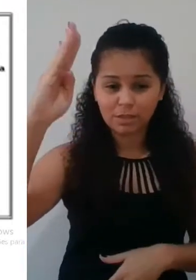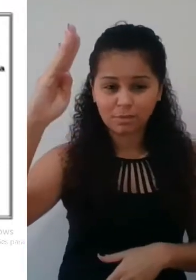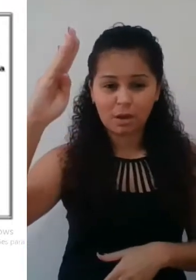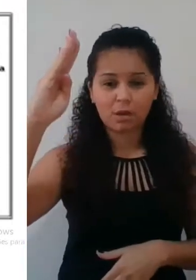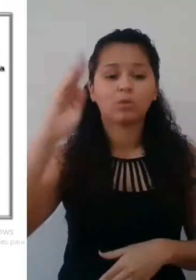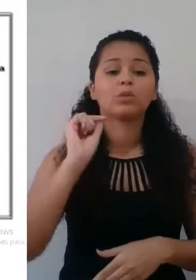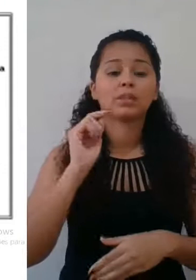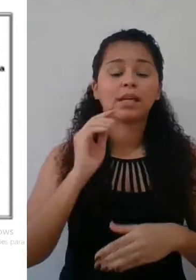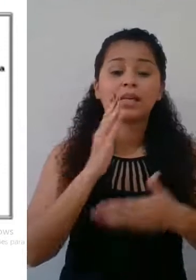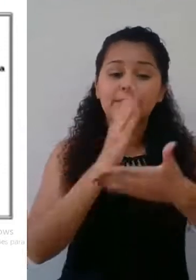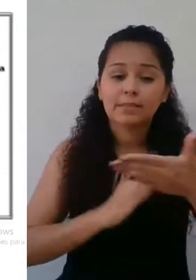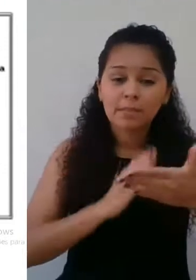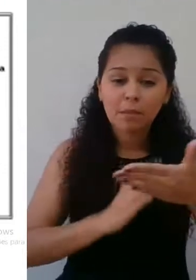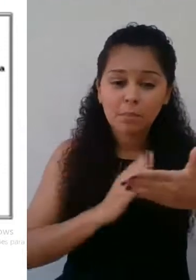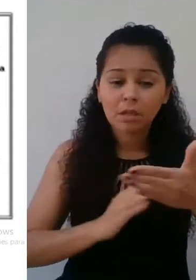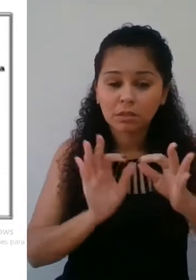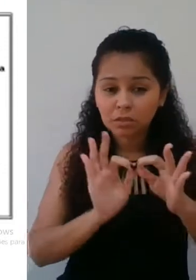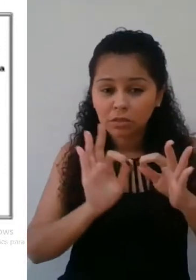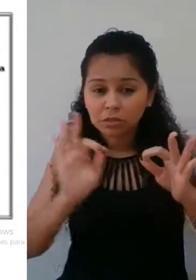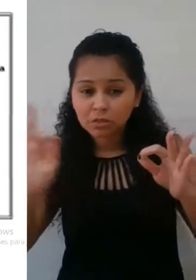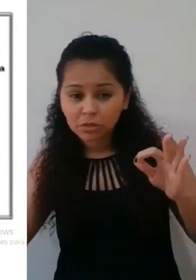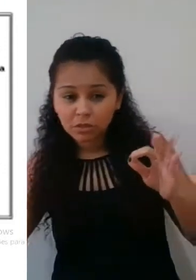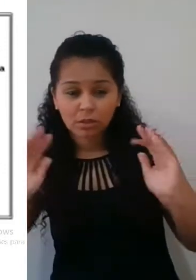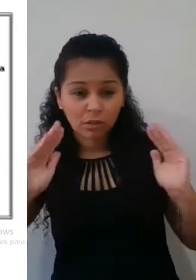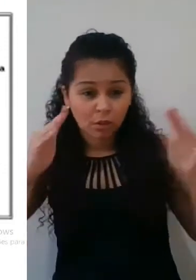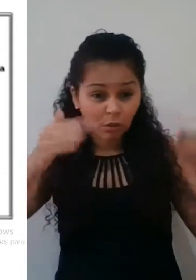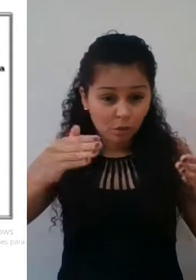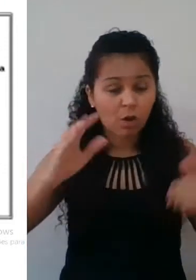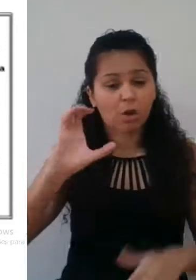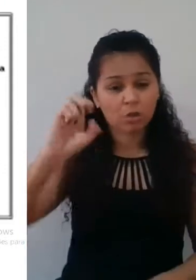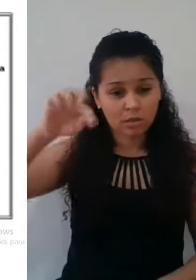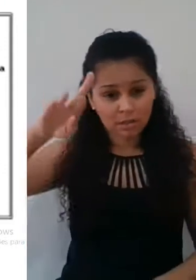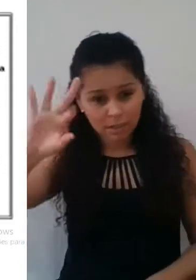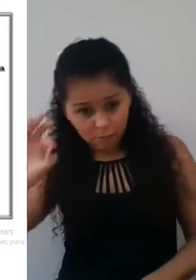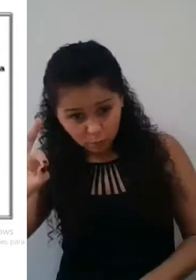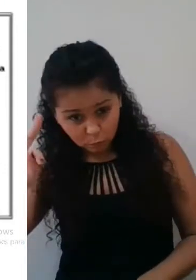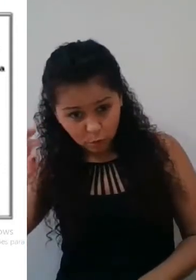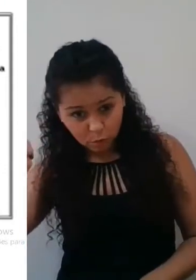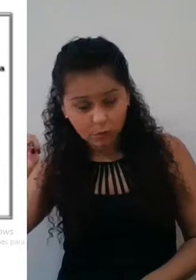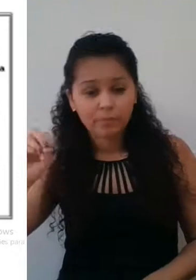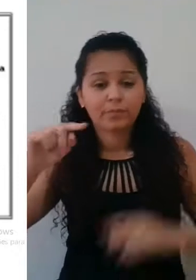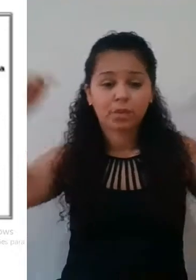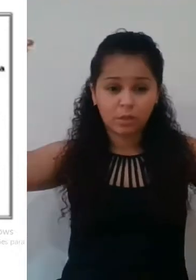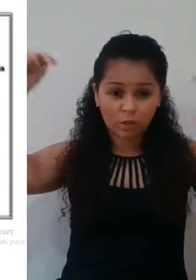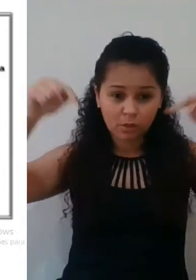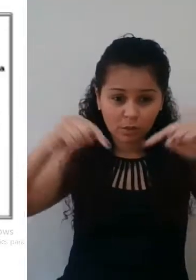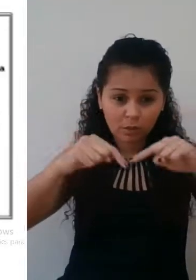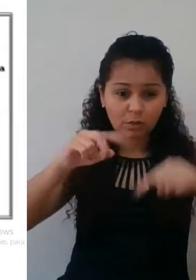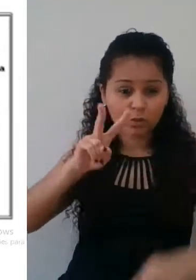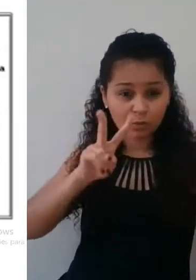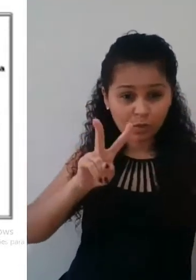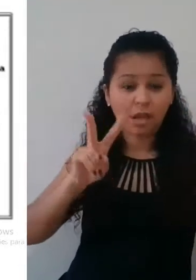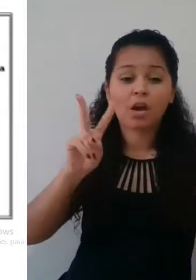da distância entre o foco, o centro e o vértice do espelho, entre o centro e o vértice do espelho, ok? O V